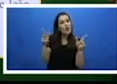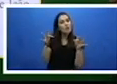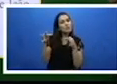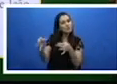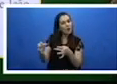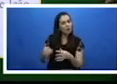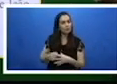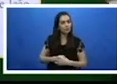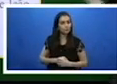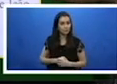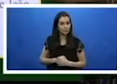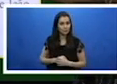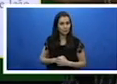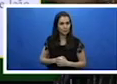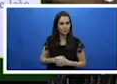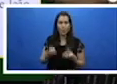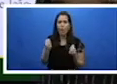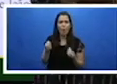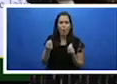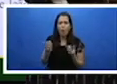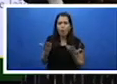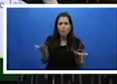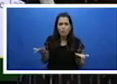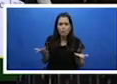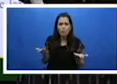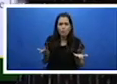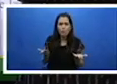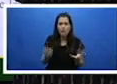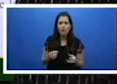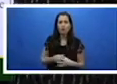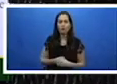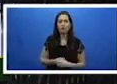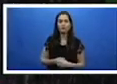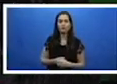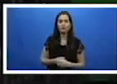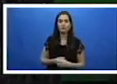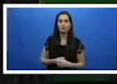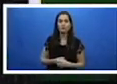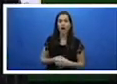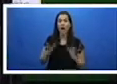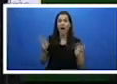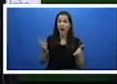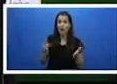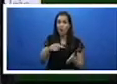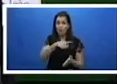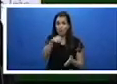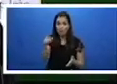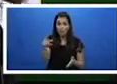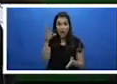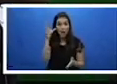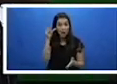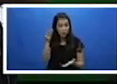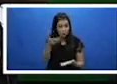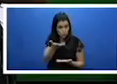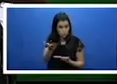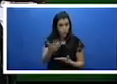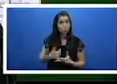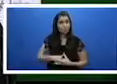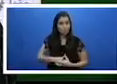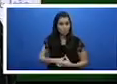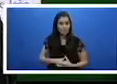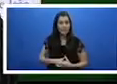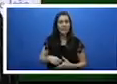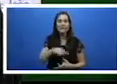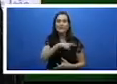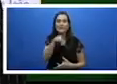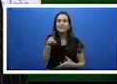fábula. Como assim, professor, um final diferente? Agora vocês vão usar a criatividade de vocês. Vocês